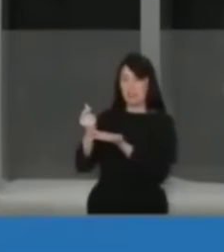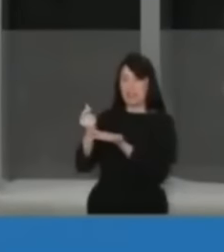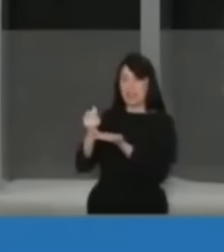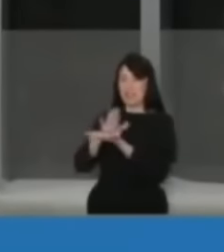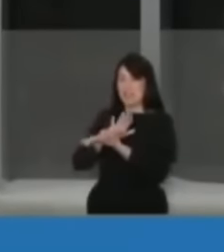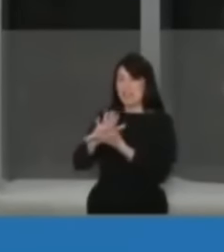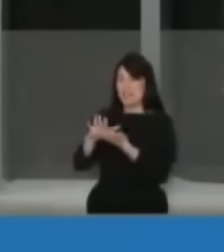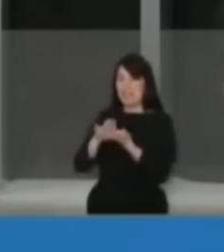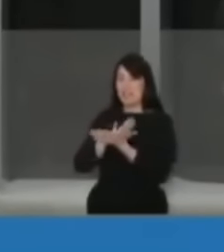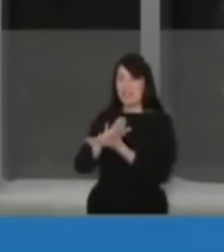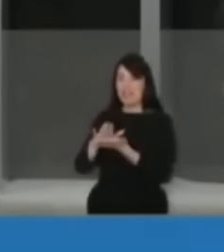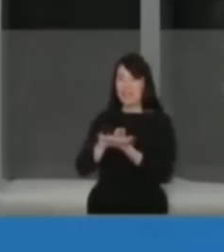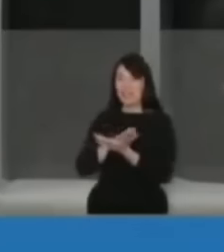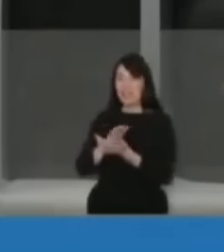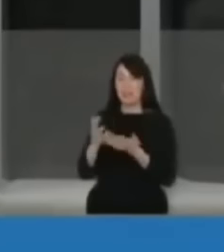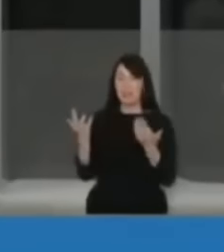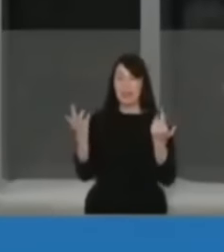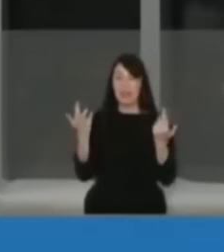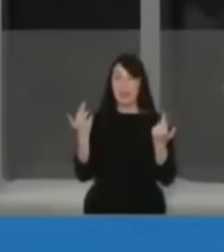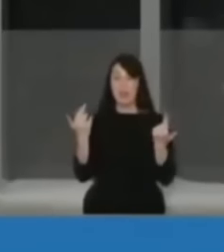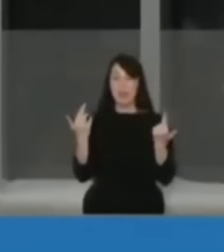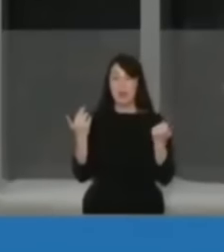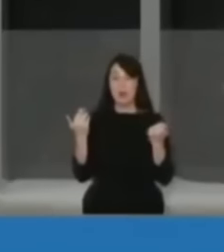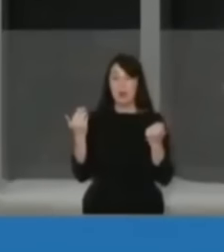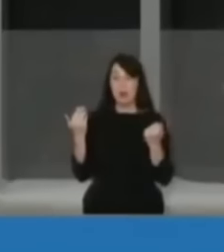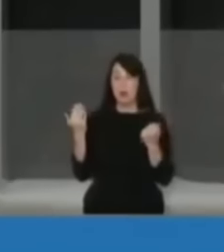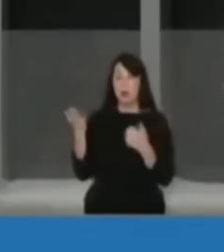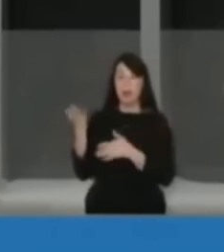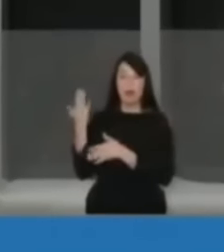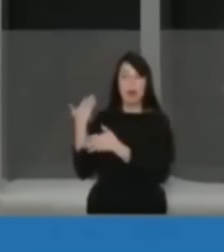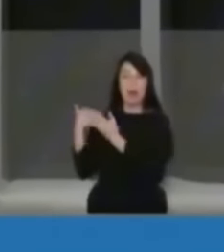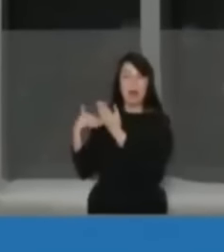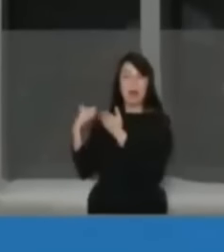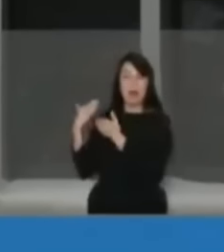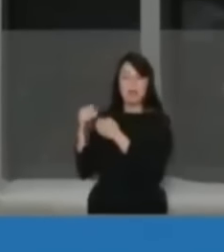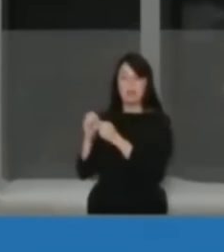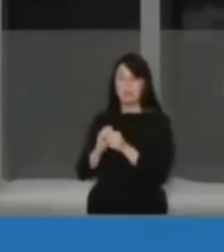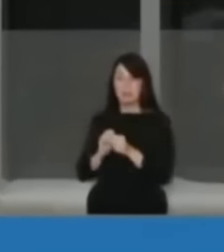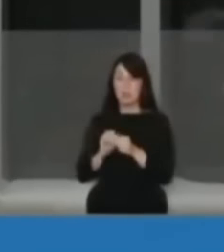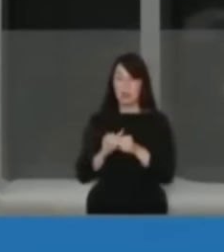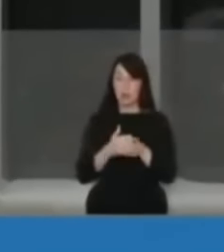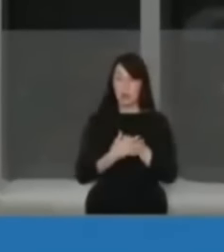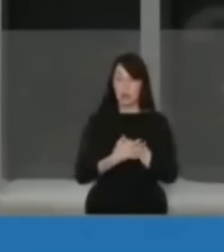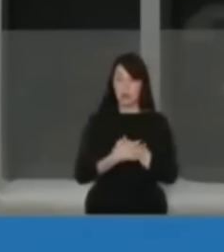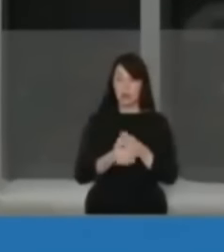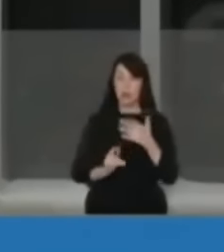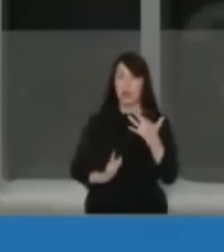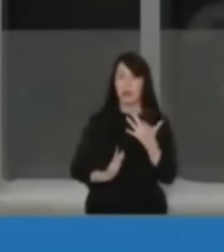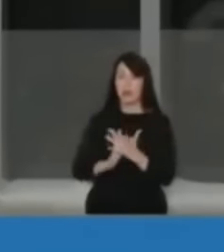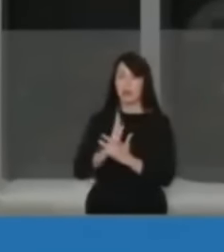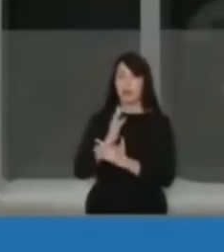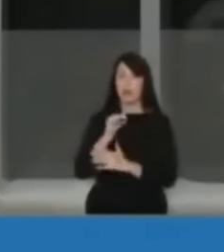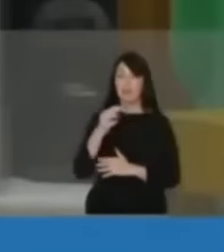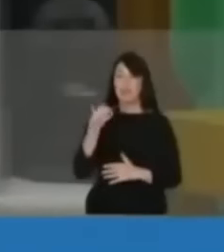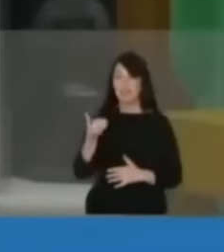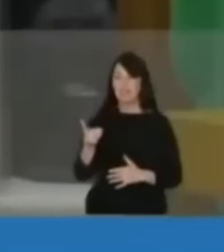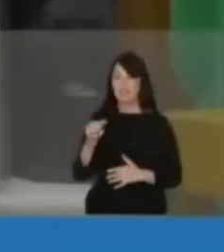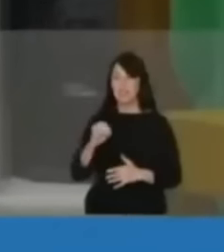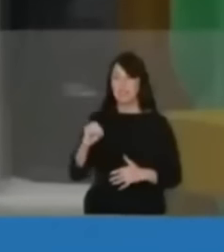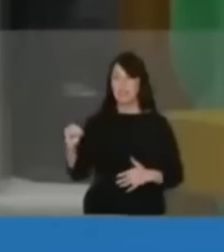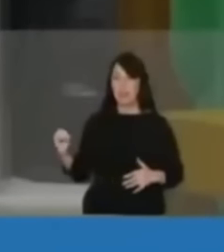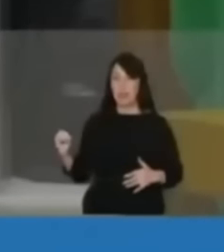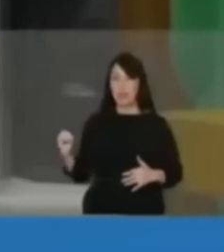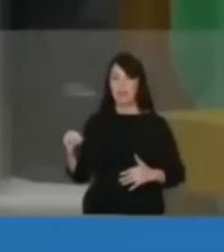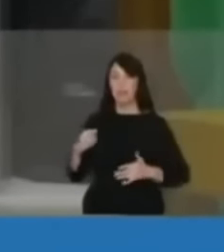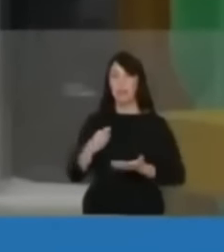colocar na Covid, e nós tivemos que aprovar aqui R$600 de socorro, porque ele queria dar apenas R$200.